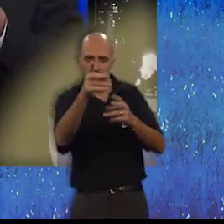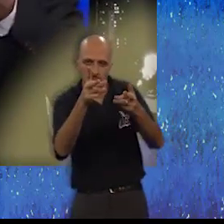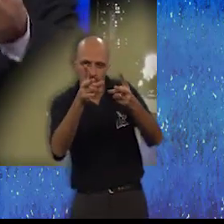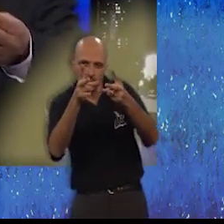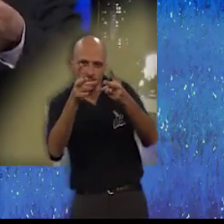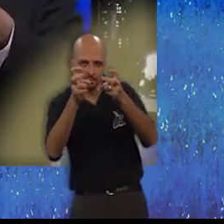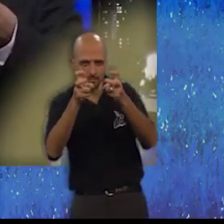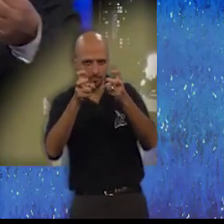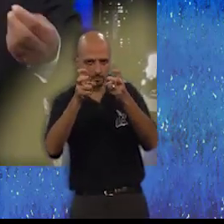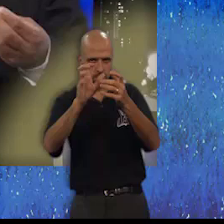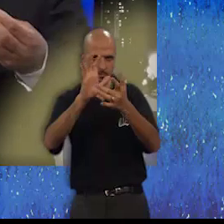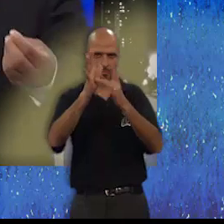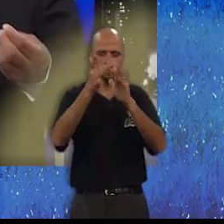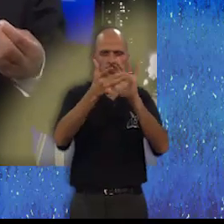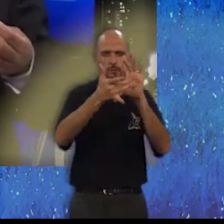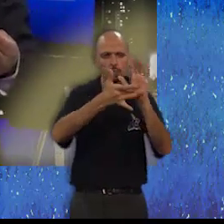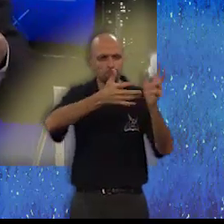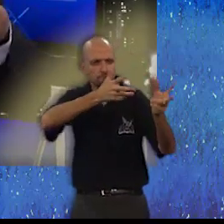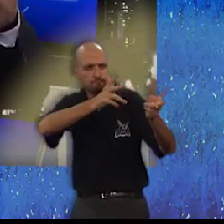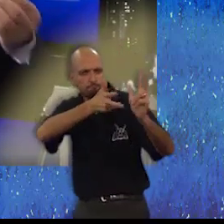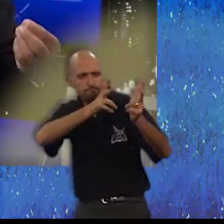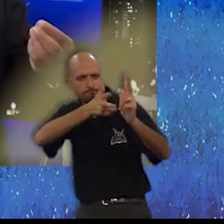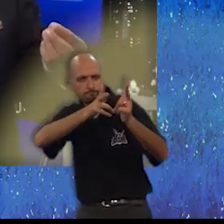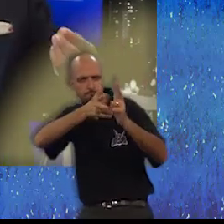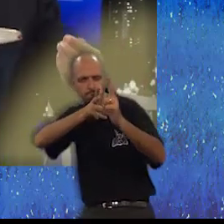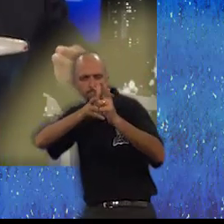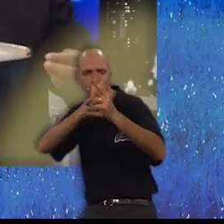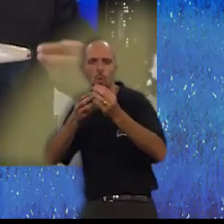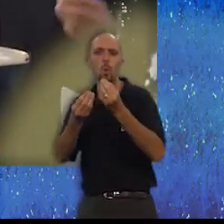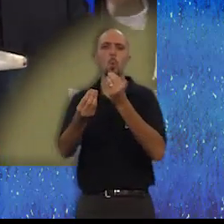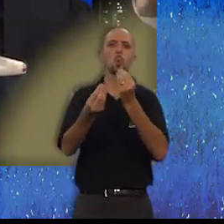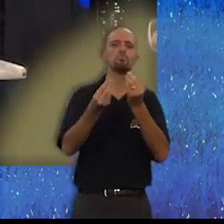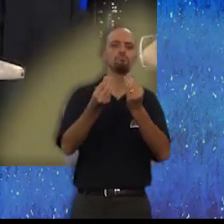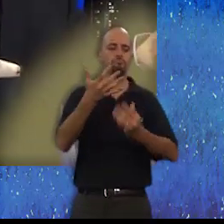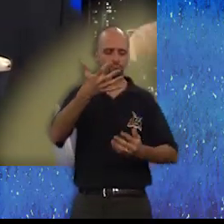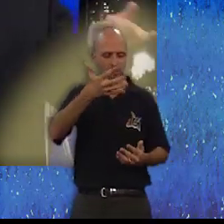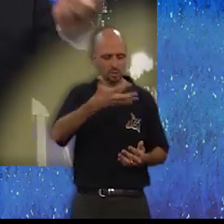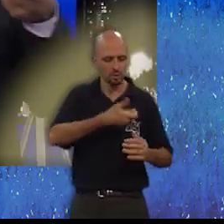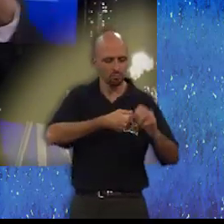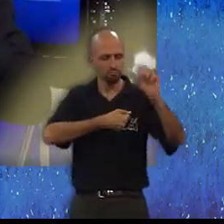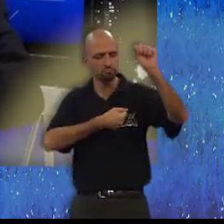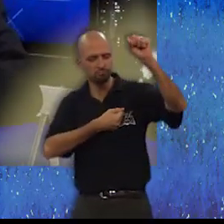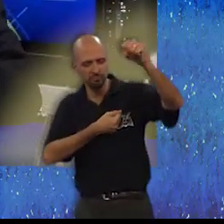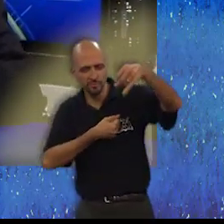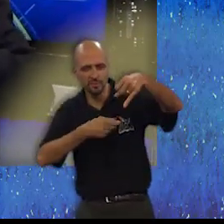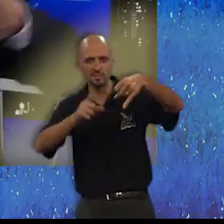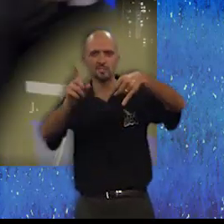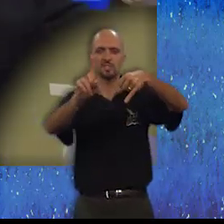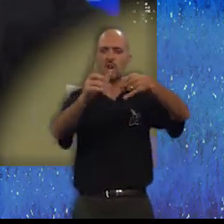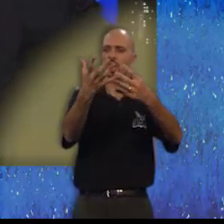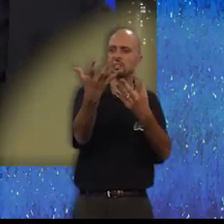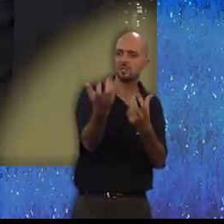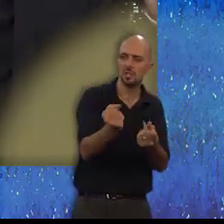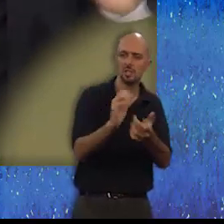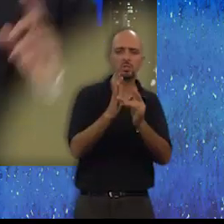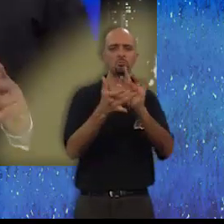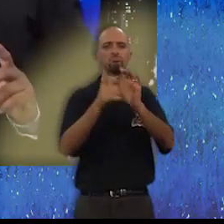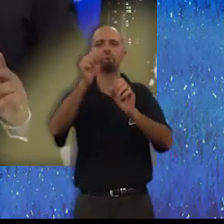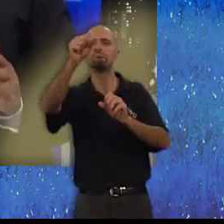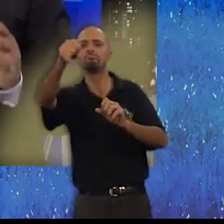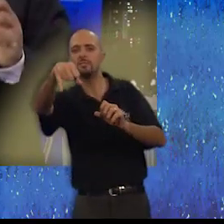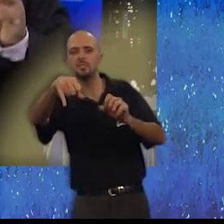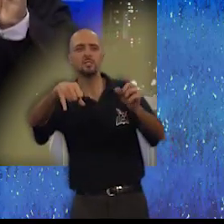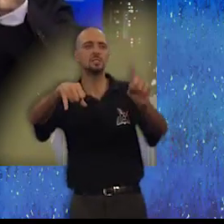ver o diálogo de Jesus com cada um deles e como foi. Se realmente foram salvos, se não foram salvos, se aceitaram, se